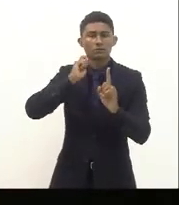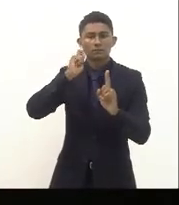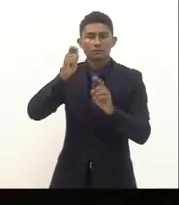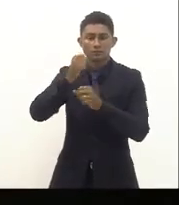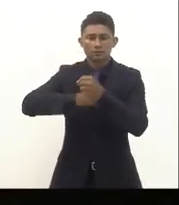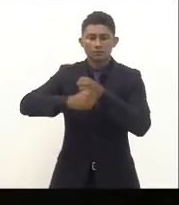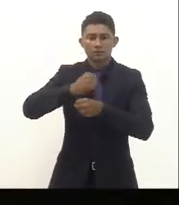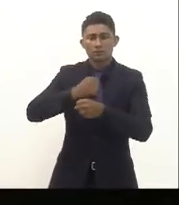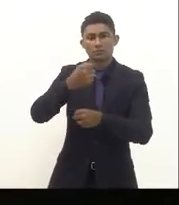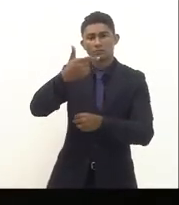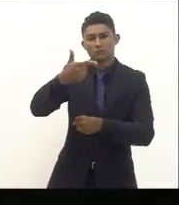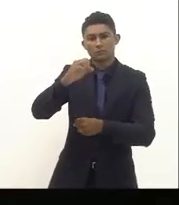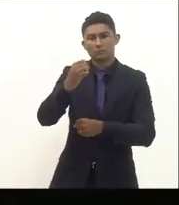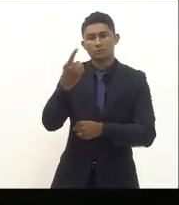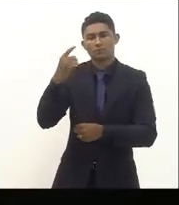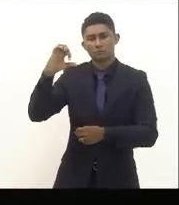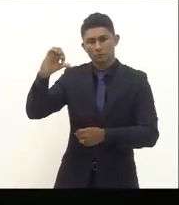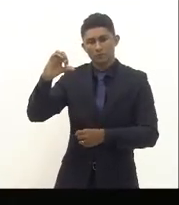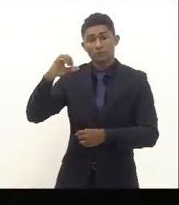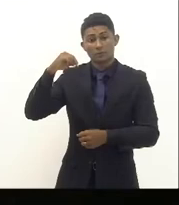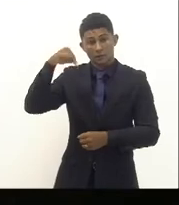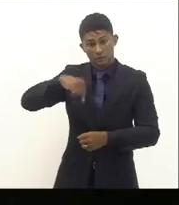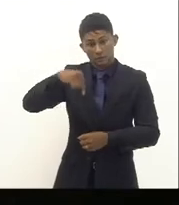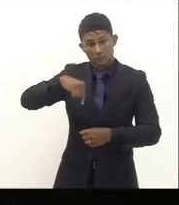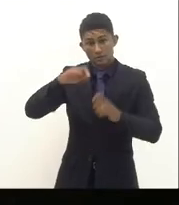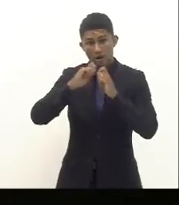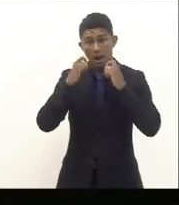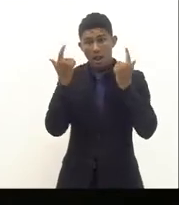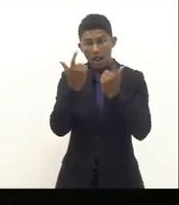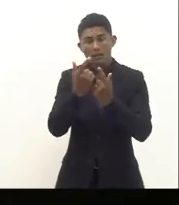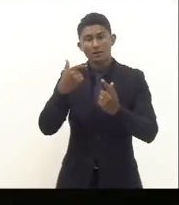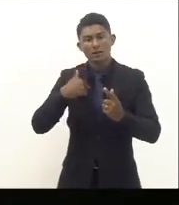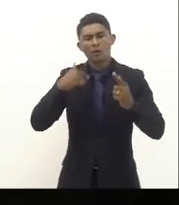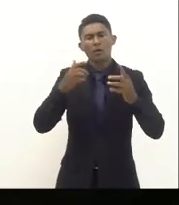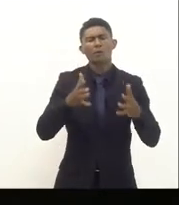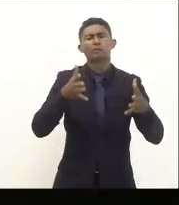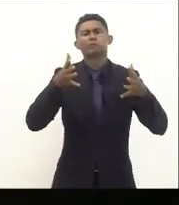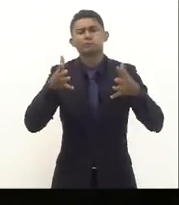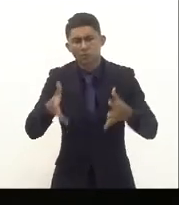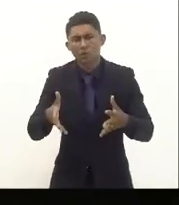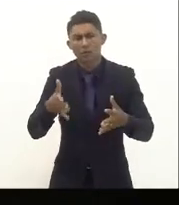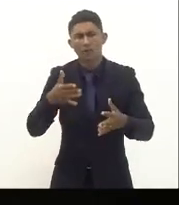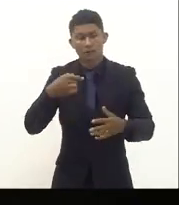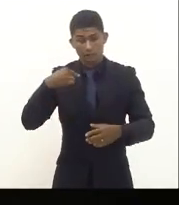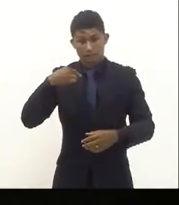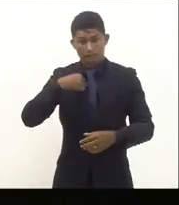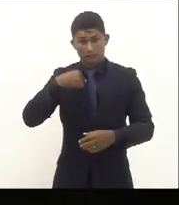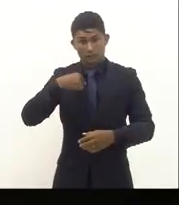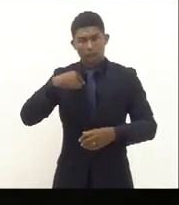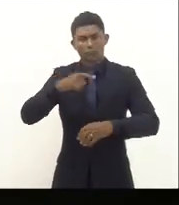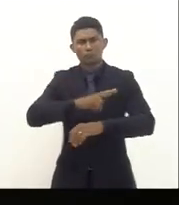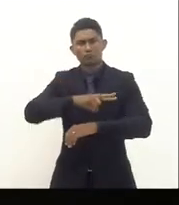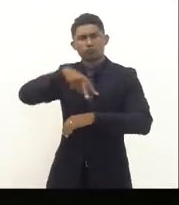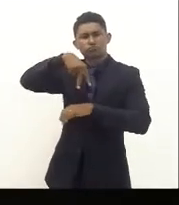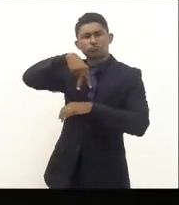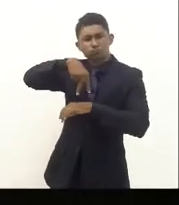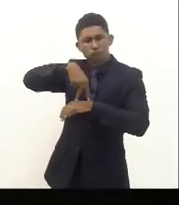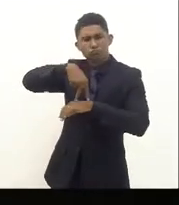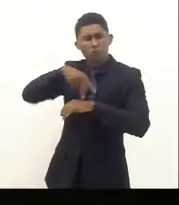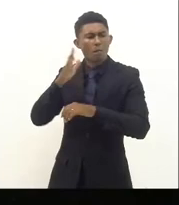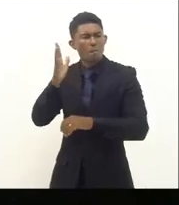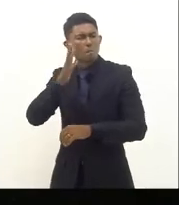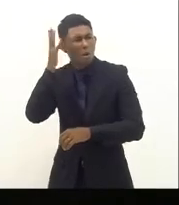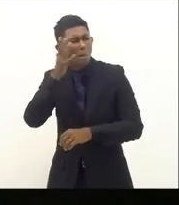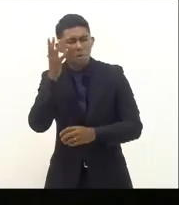2019 eu estava entrando aqui nesta casa e eu fiz um pronunciamento no plenário questionando a cobrança